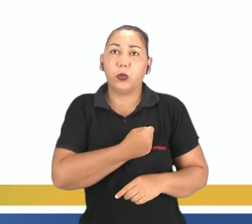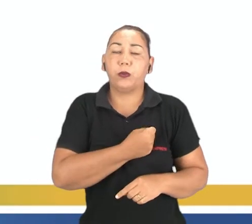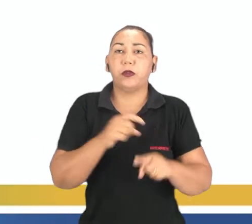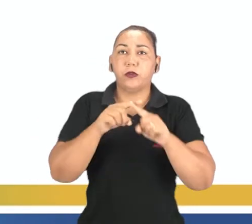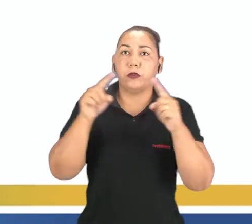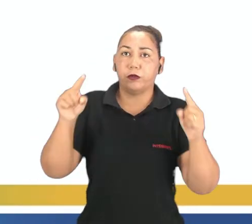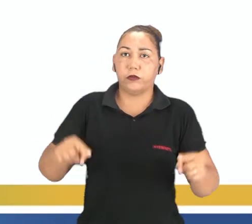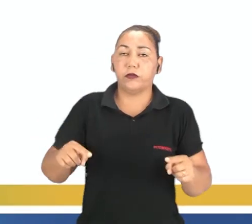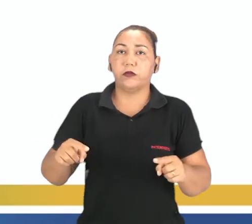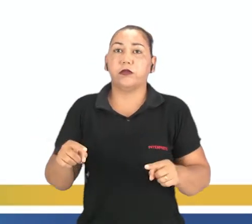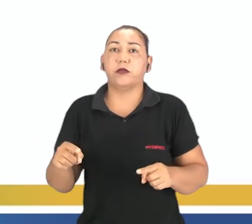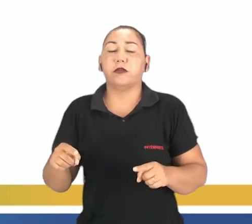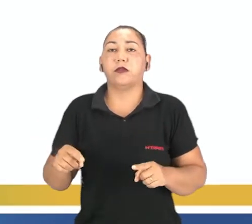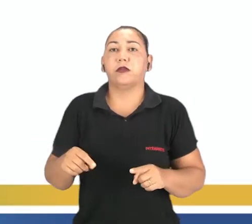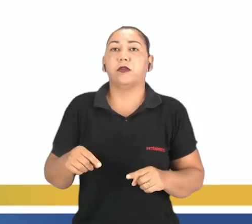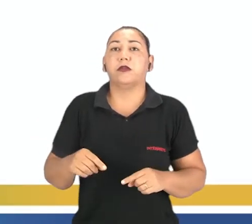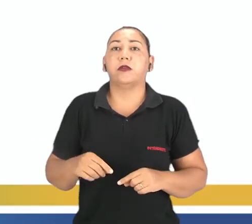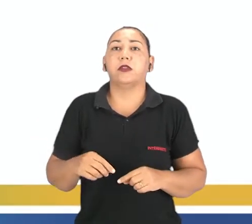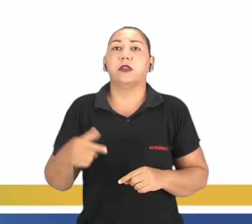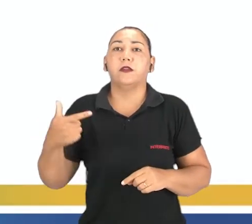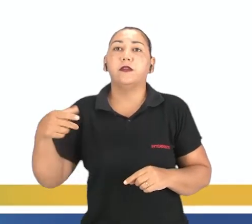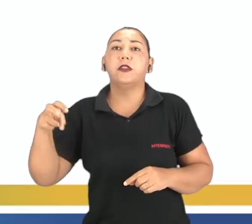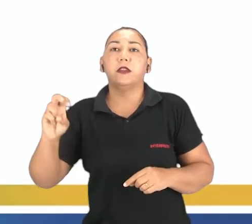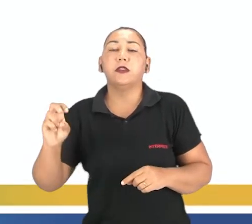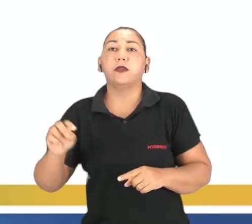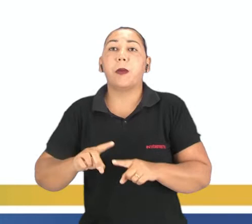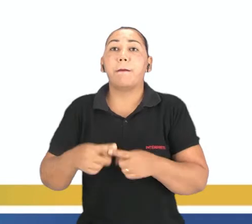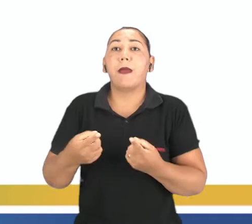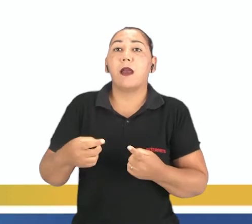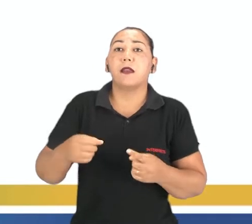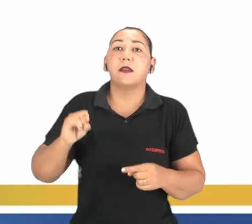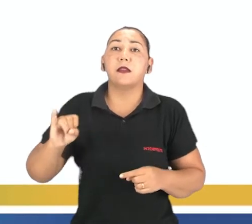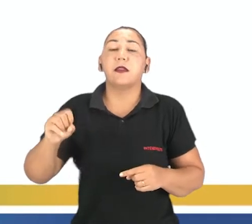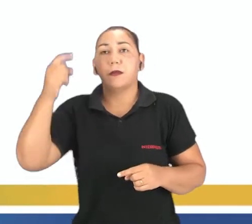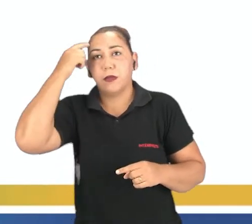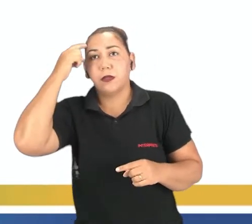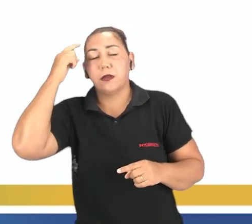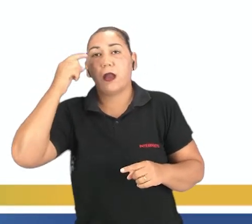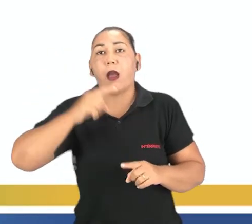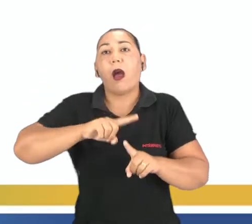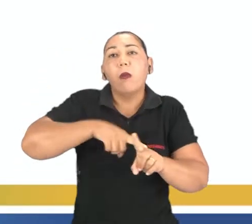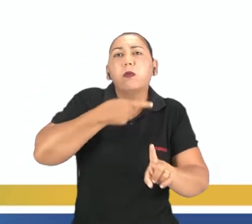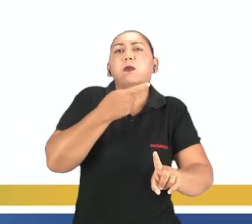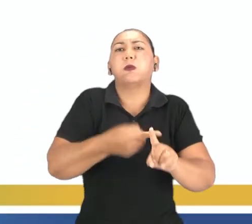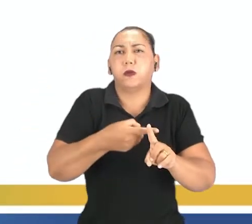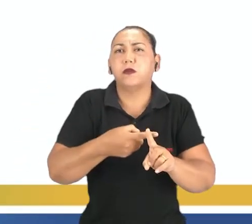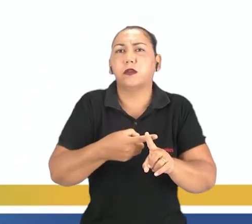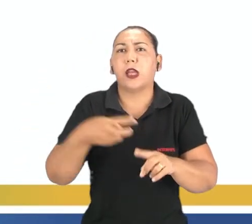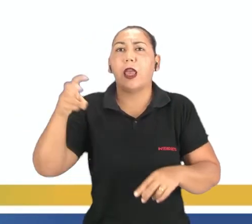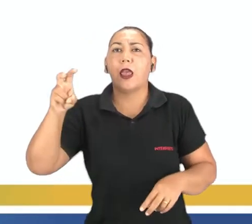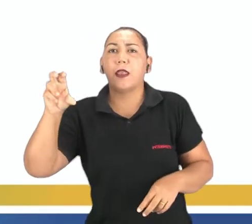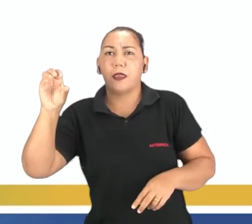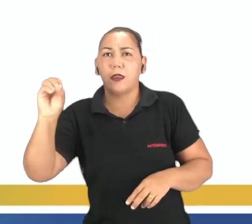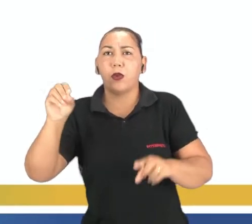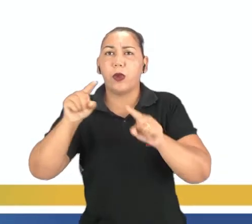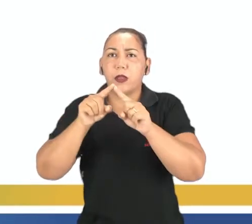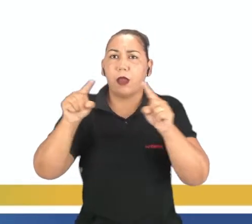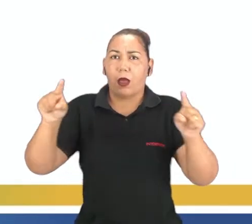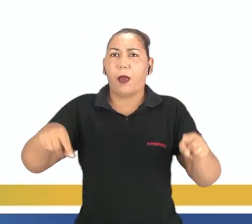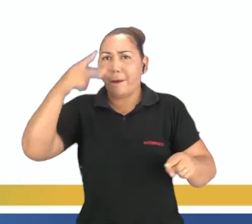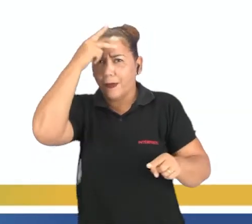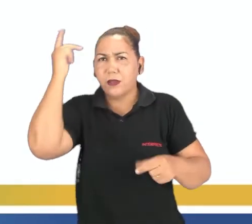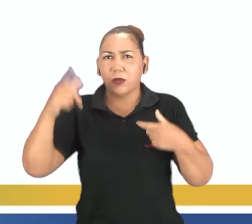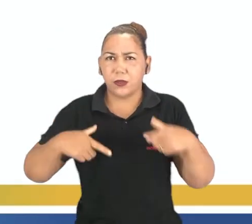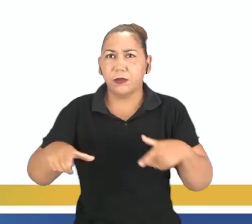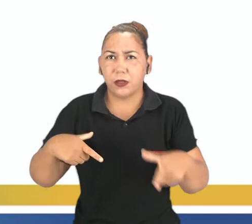né, ou seja, o dobro, essa mesma quantidade será produzida em 5 horas. Então, o que acontece aí? O